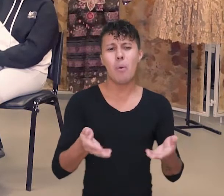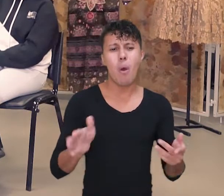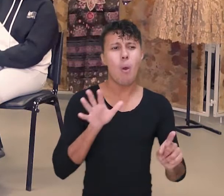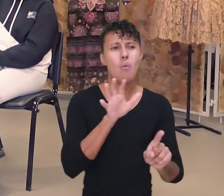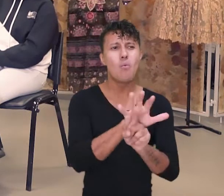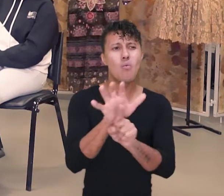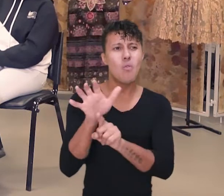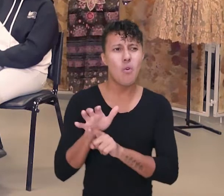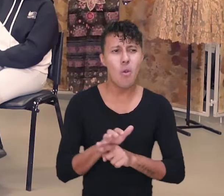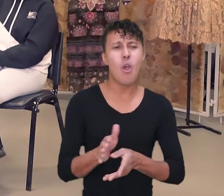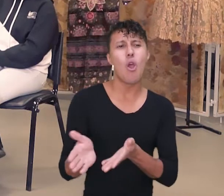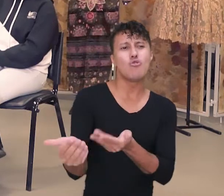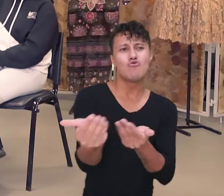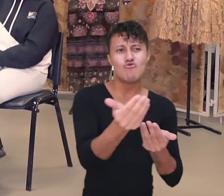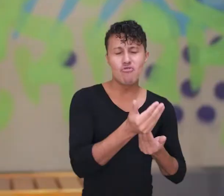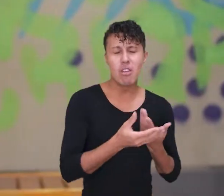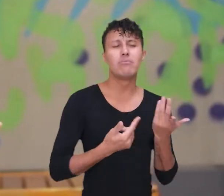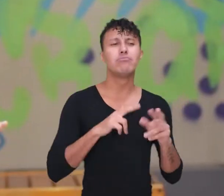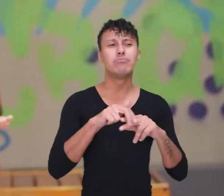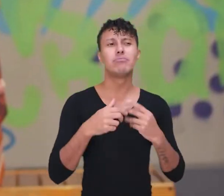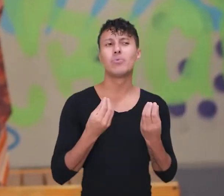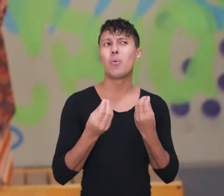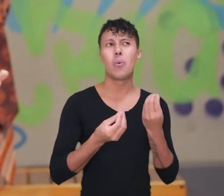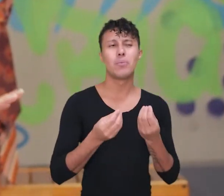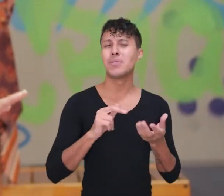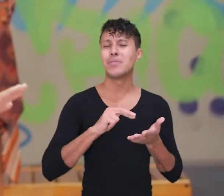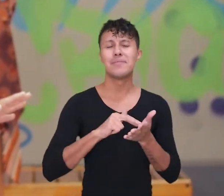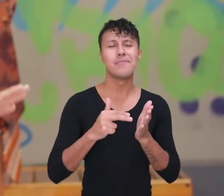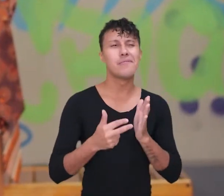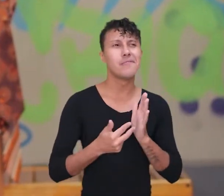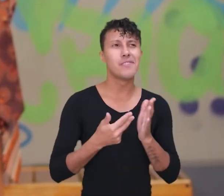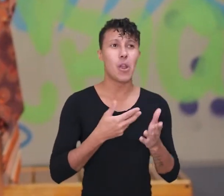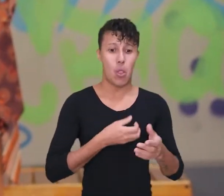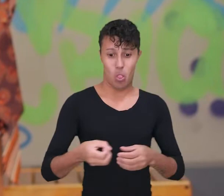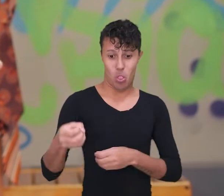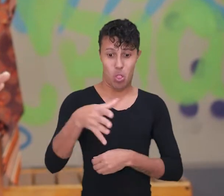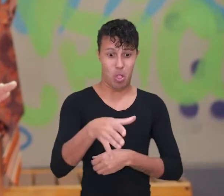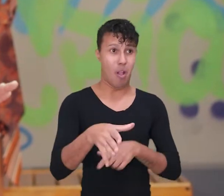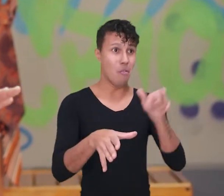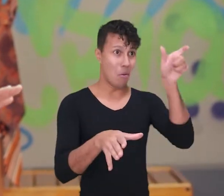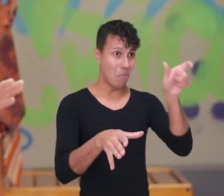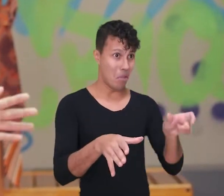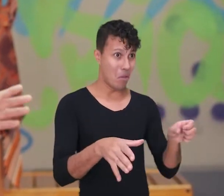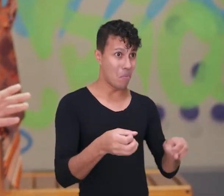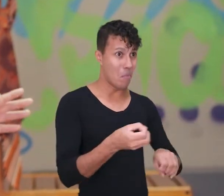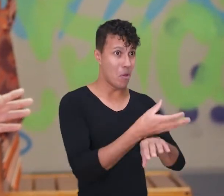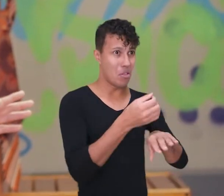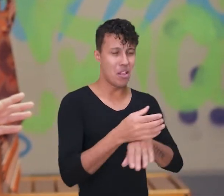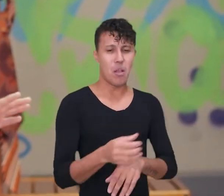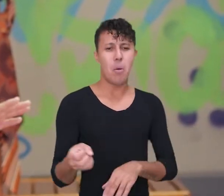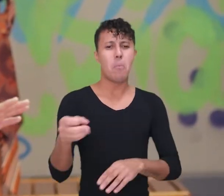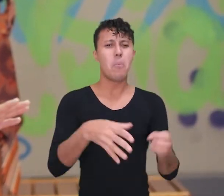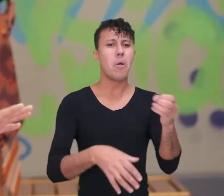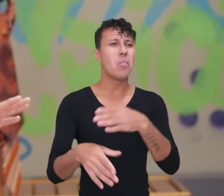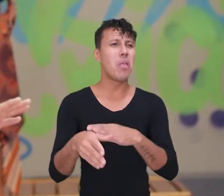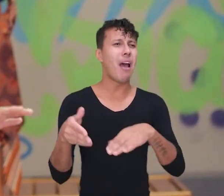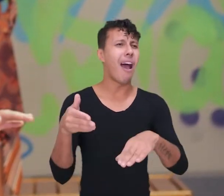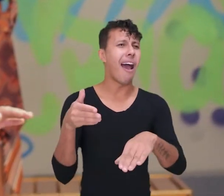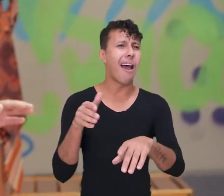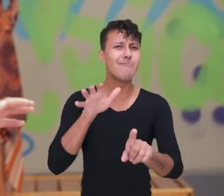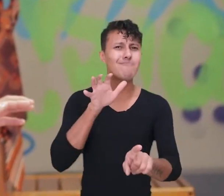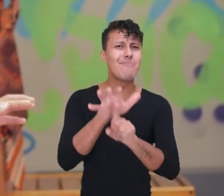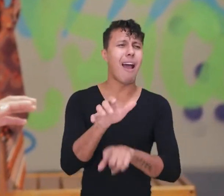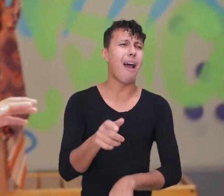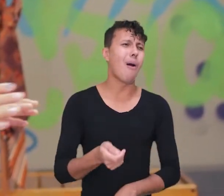das juventudes, né? Eu acho que aí a gente vai vendo o que que é moderno e modernista. Para mim, o moderno ele não vai afetar